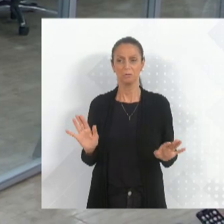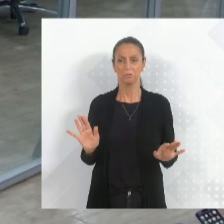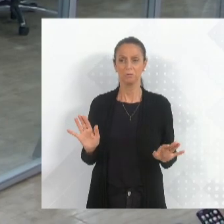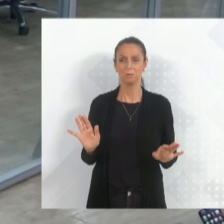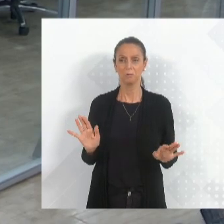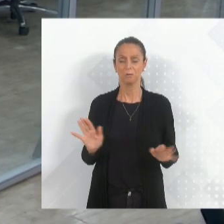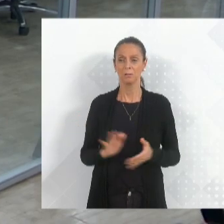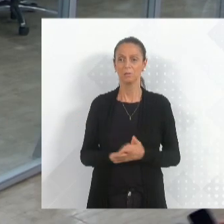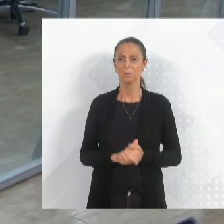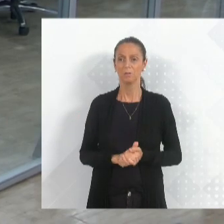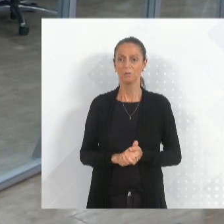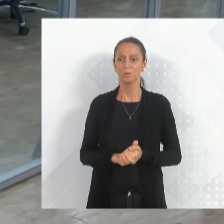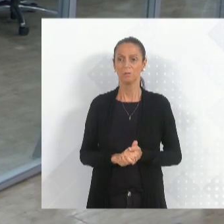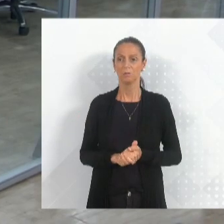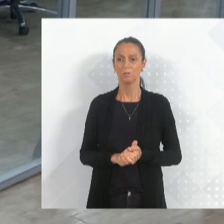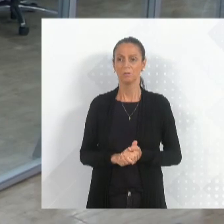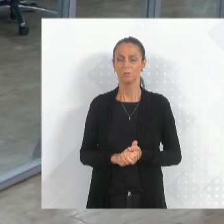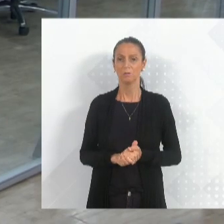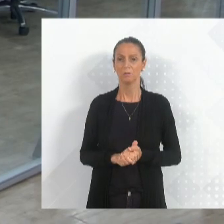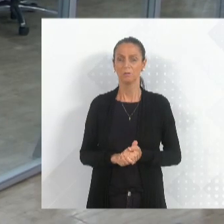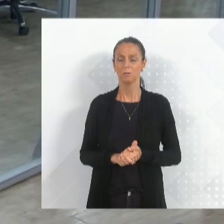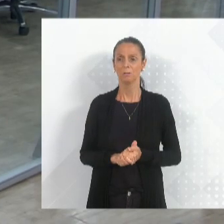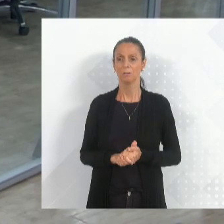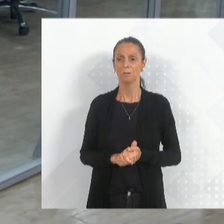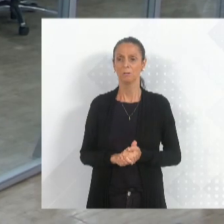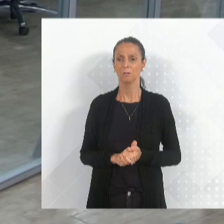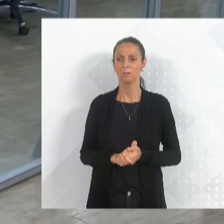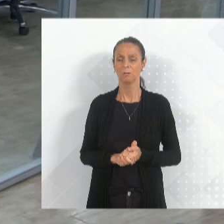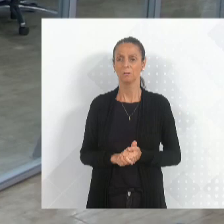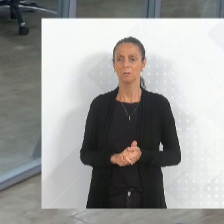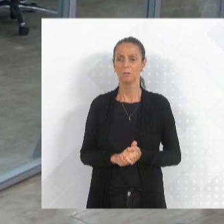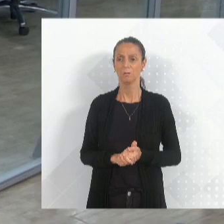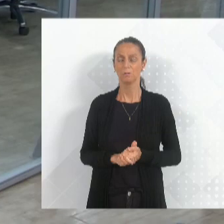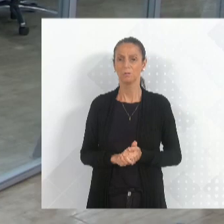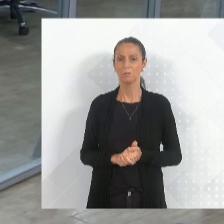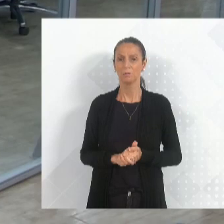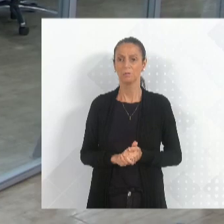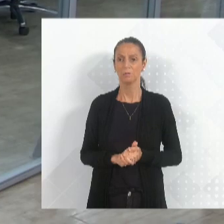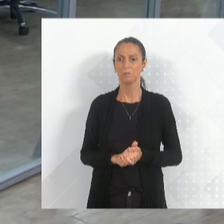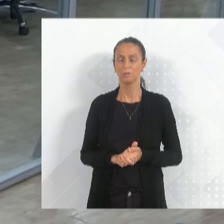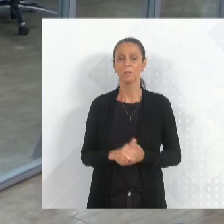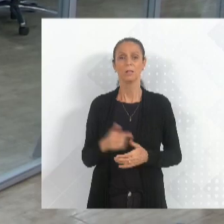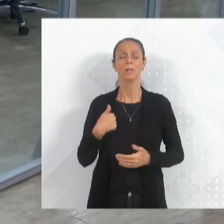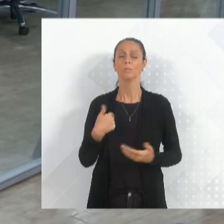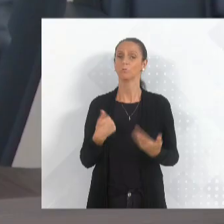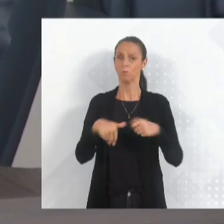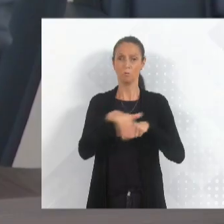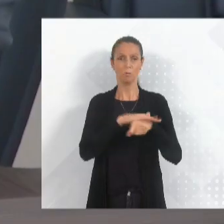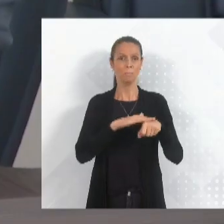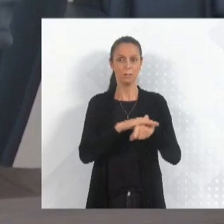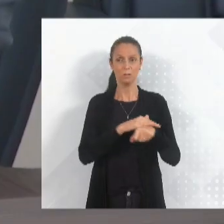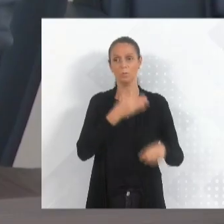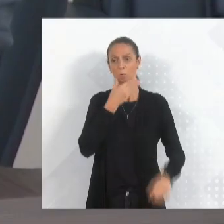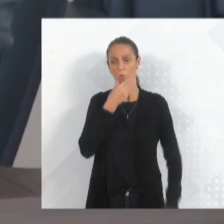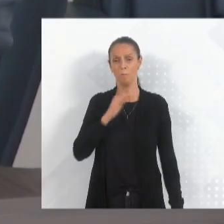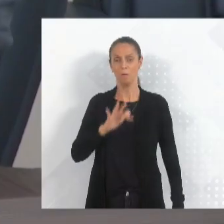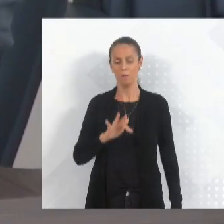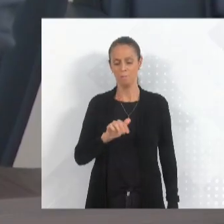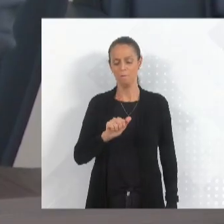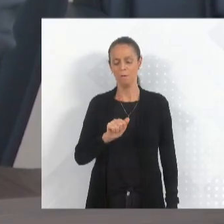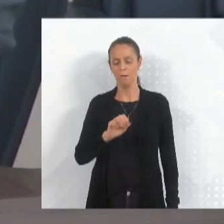É coisa do Gilson. Essa pergunta é do Gilson. Eu estou falando com o Fabinho aqui, que é o cara que está mais tempo lá como diretor, e teve...